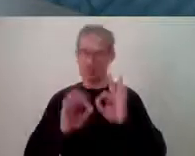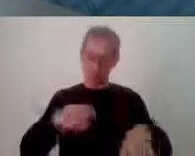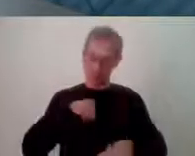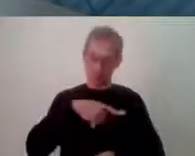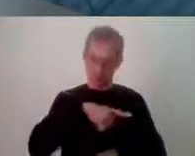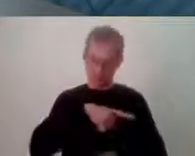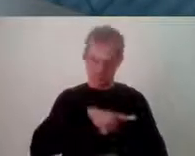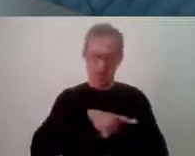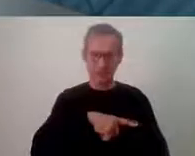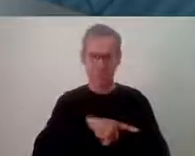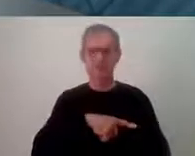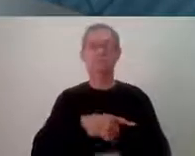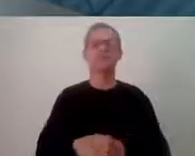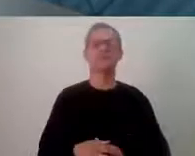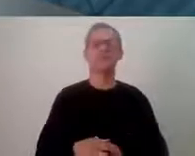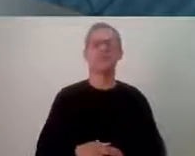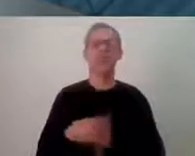tenha